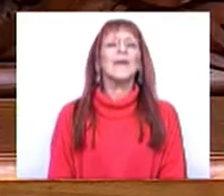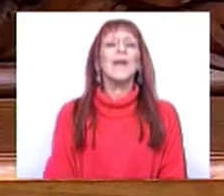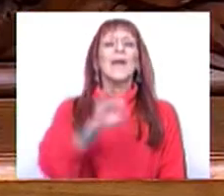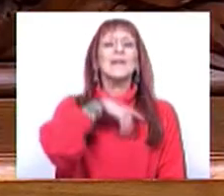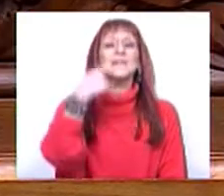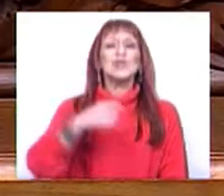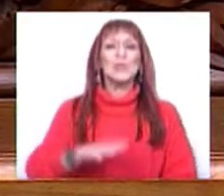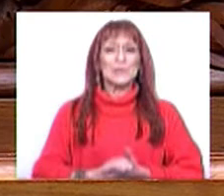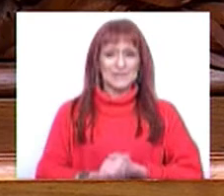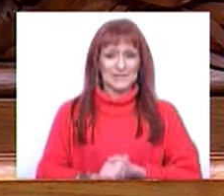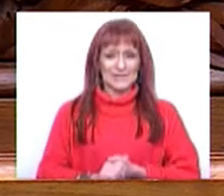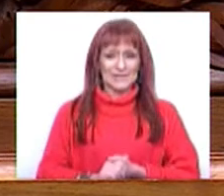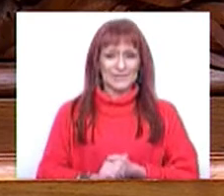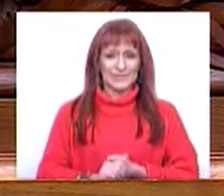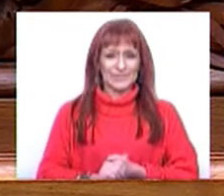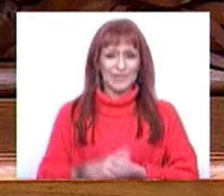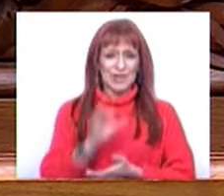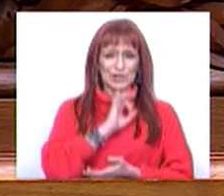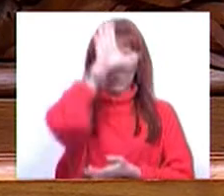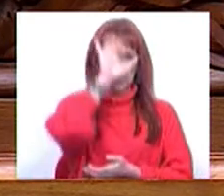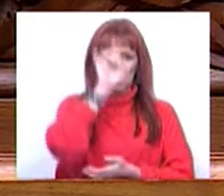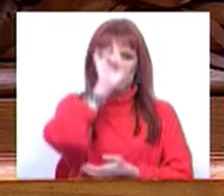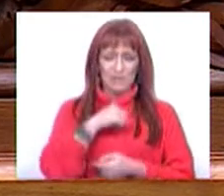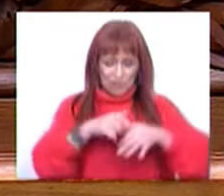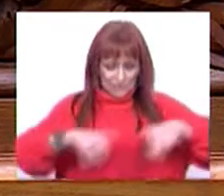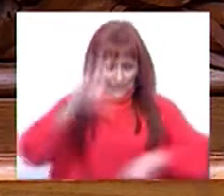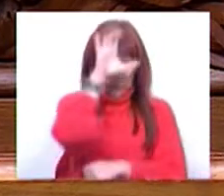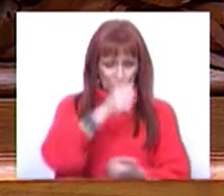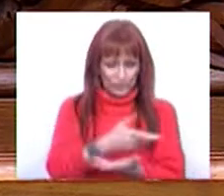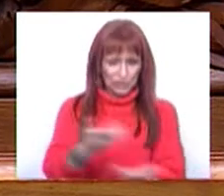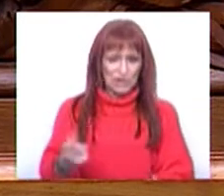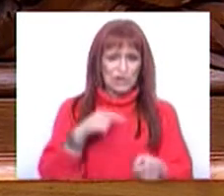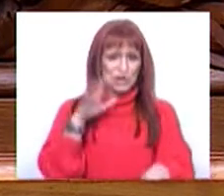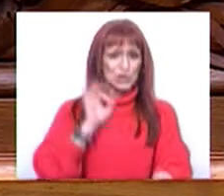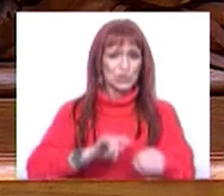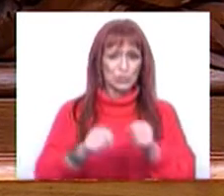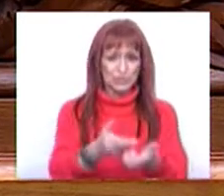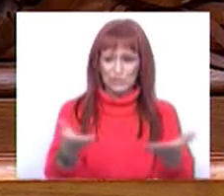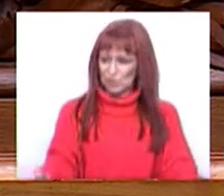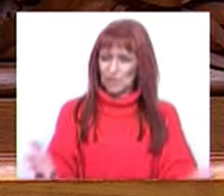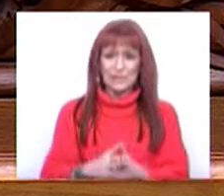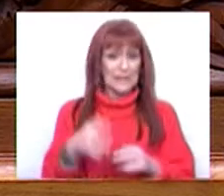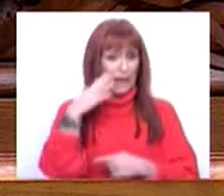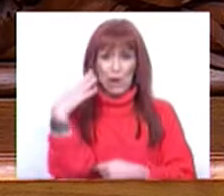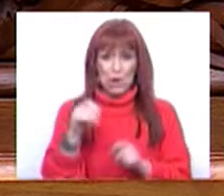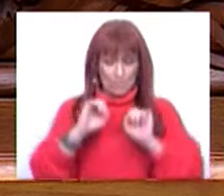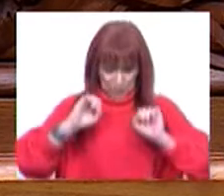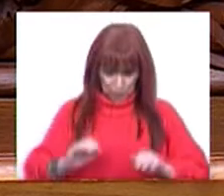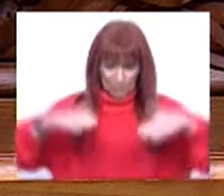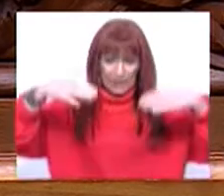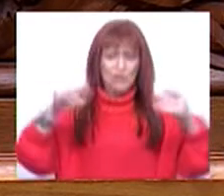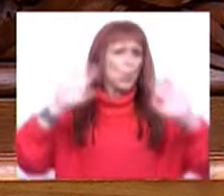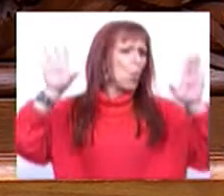Senhor Presidente, Senhor Primeiro-Ministro, membros do Governo, deputados e deputadas, é normal que no início